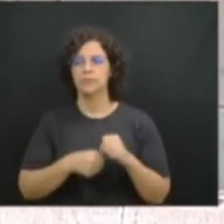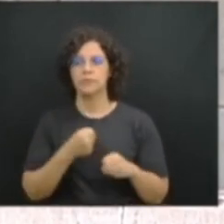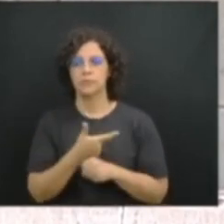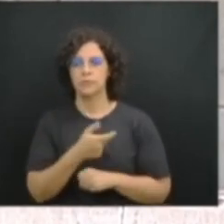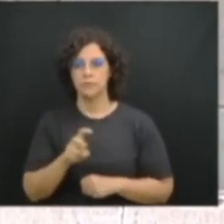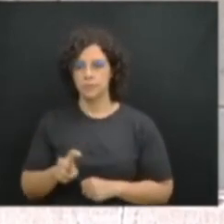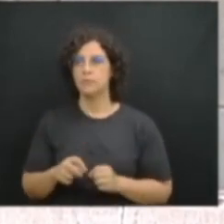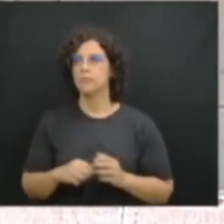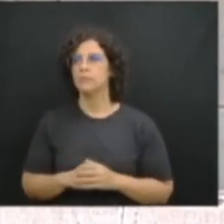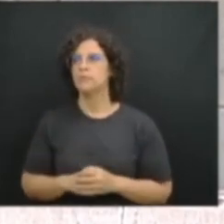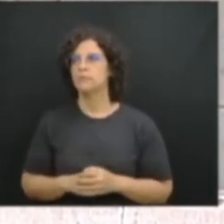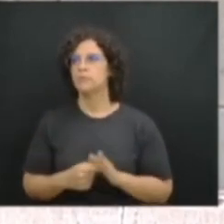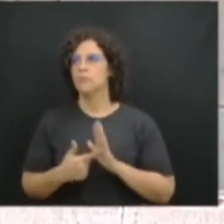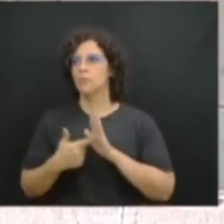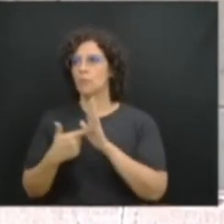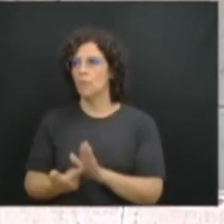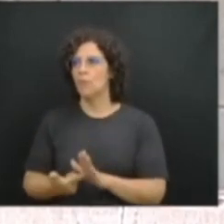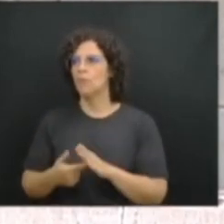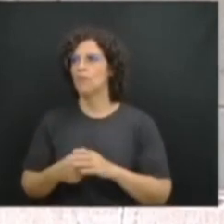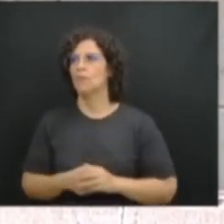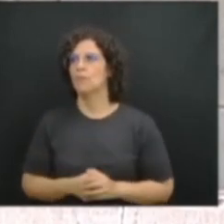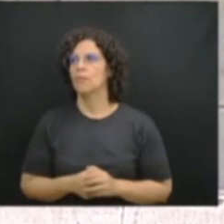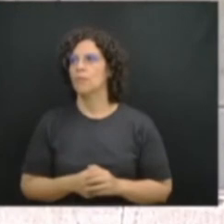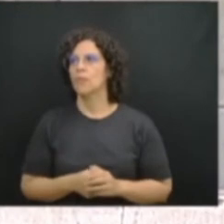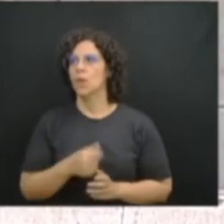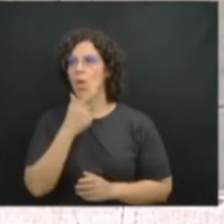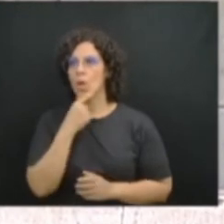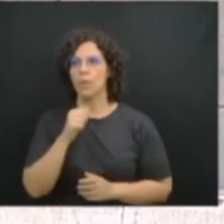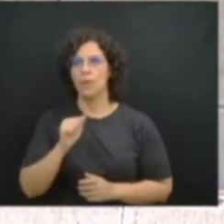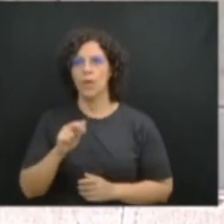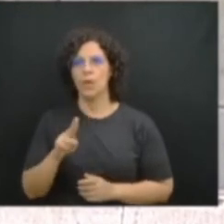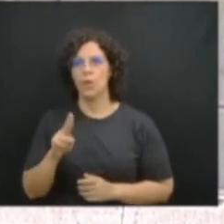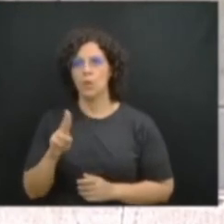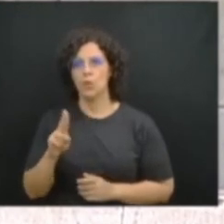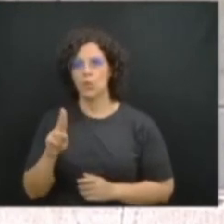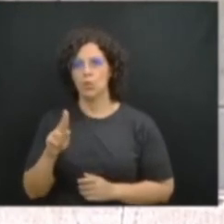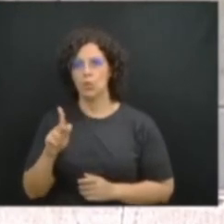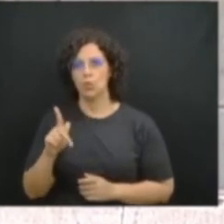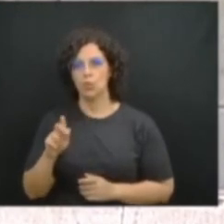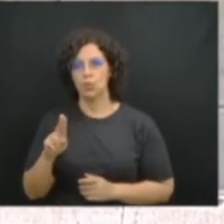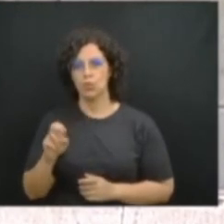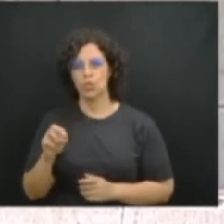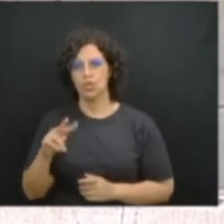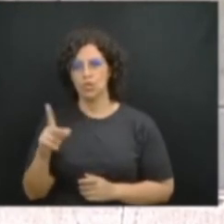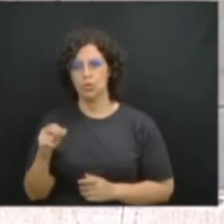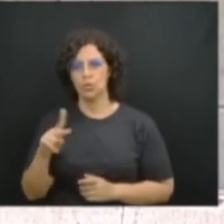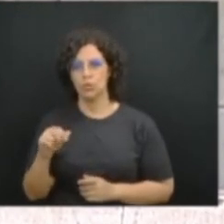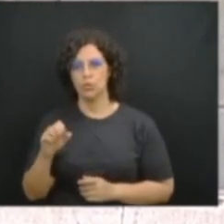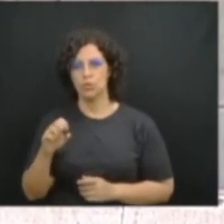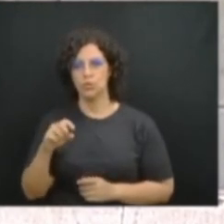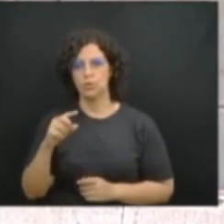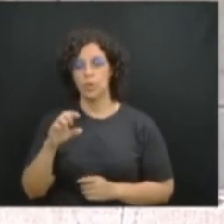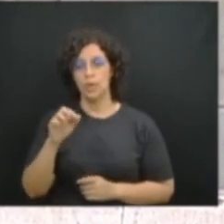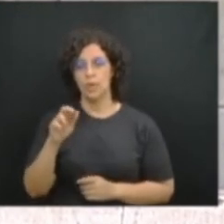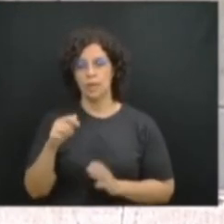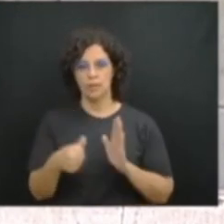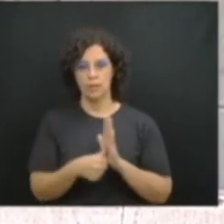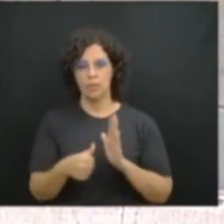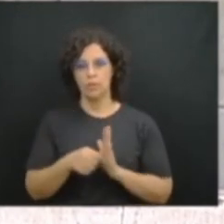2005 indica o senhor Augustinho zouki é G número